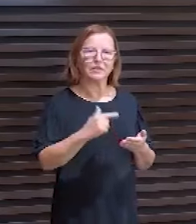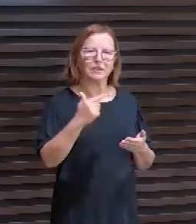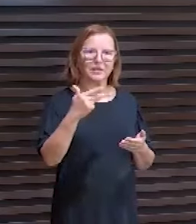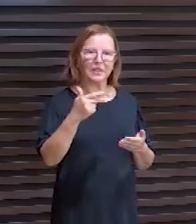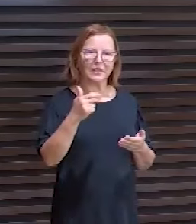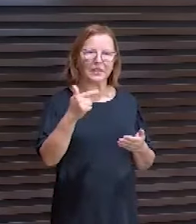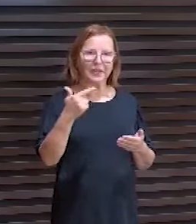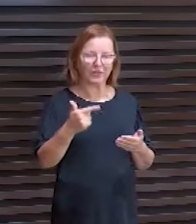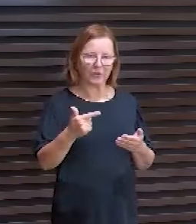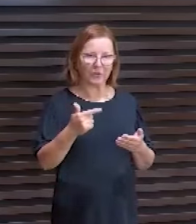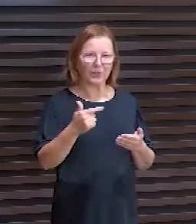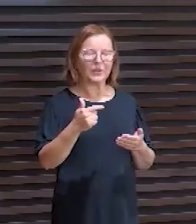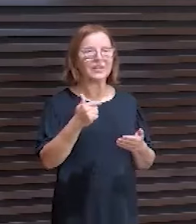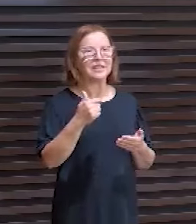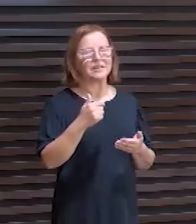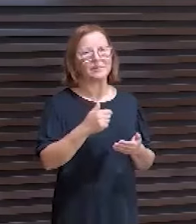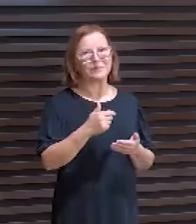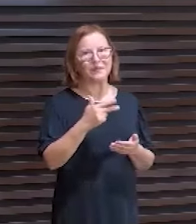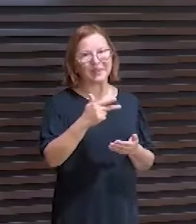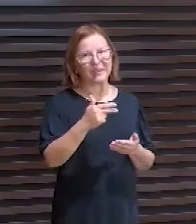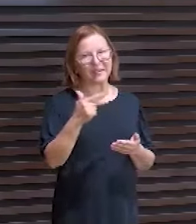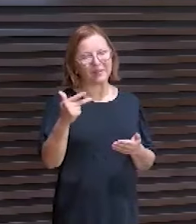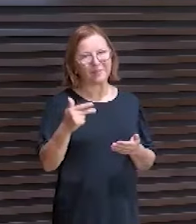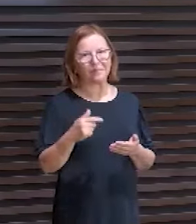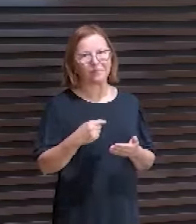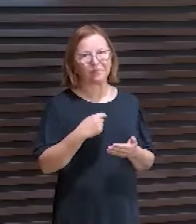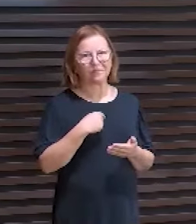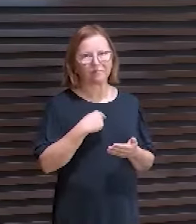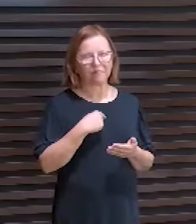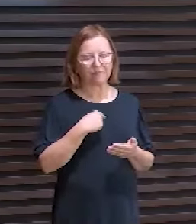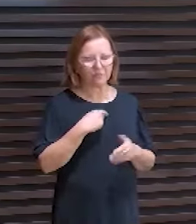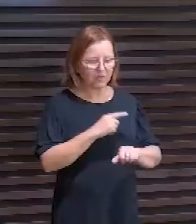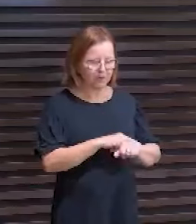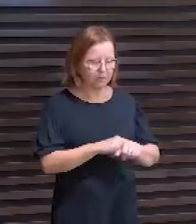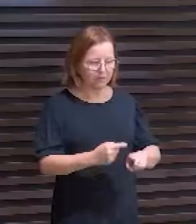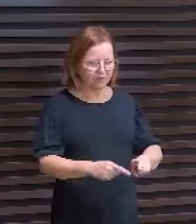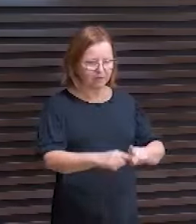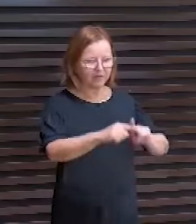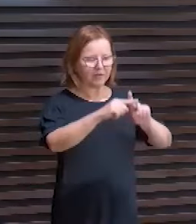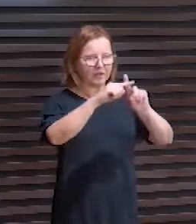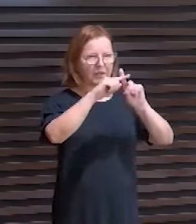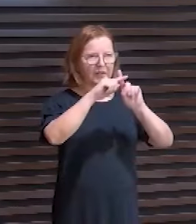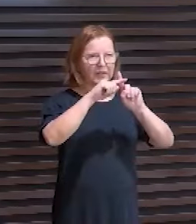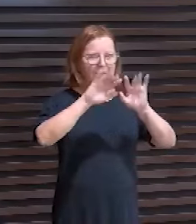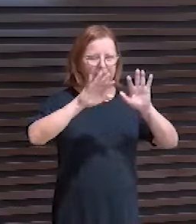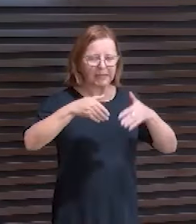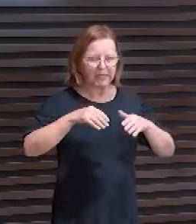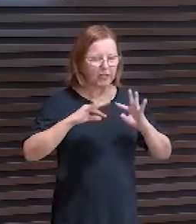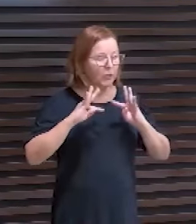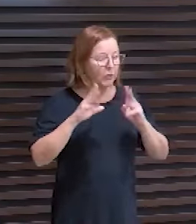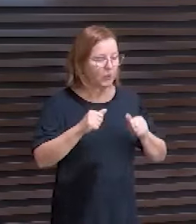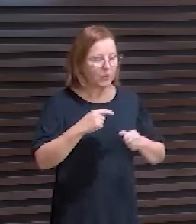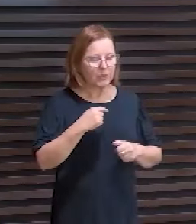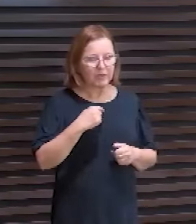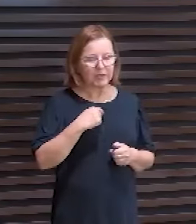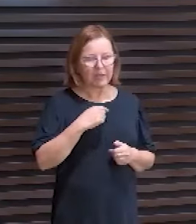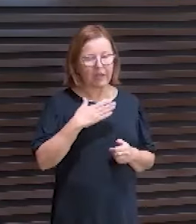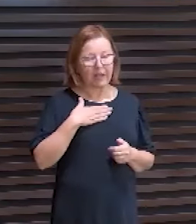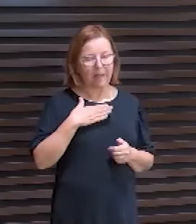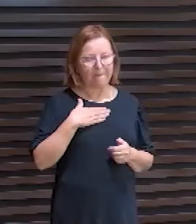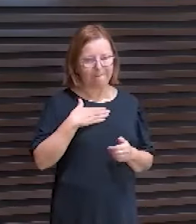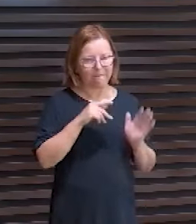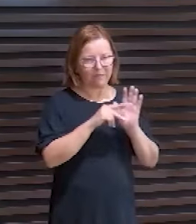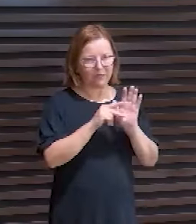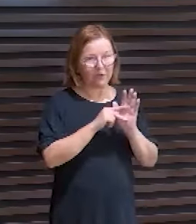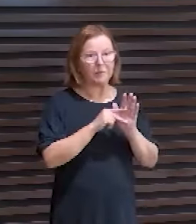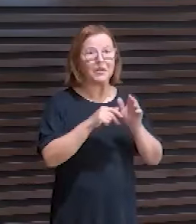e eu quando for levantado da terra atrairei todos a mim mesmo isto dizia